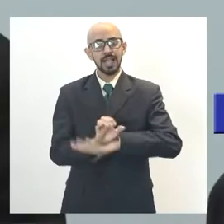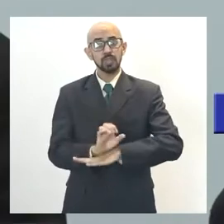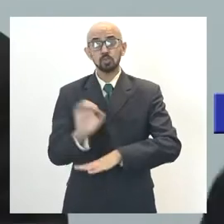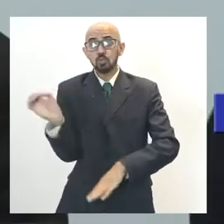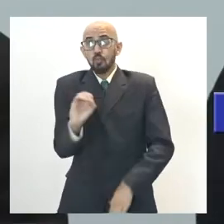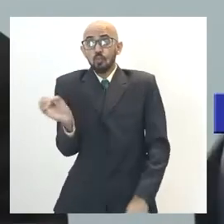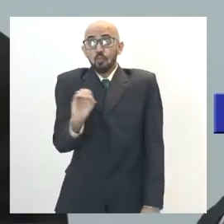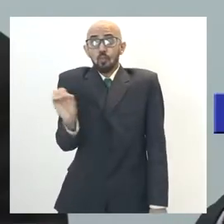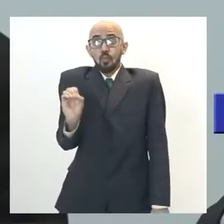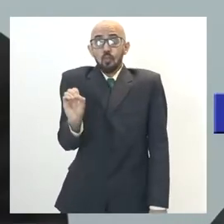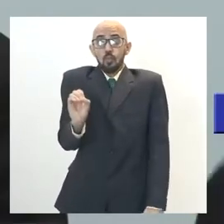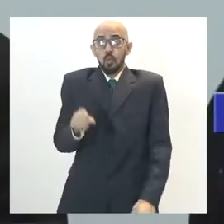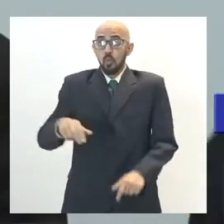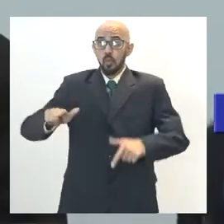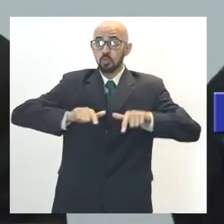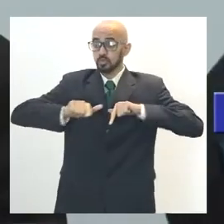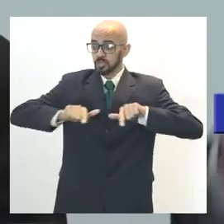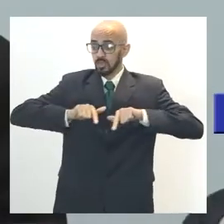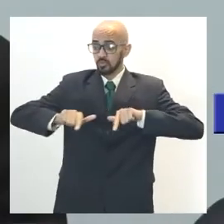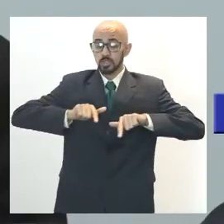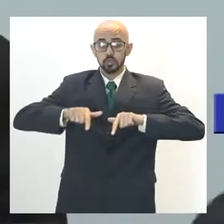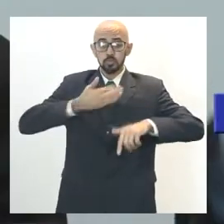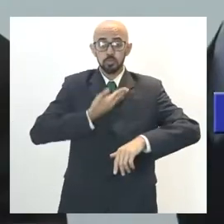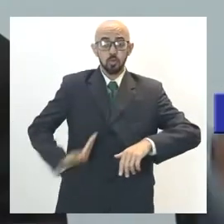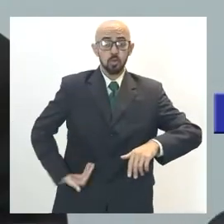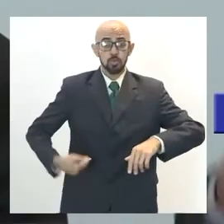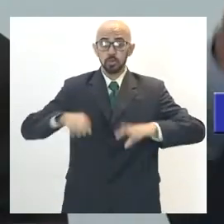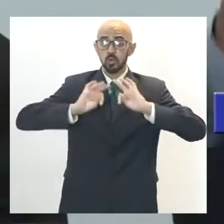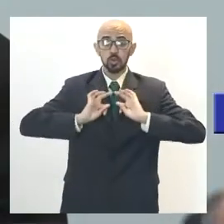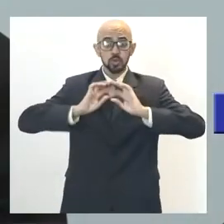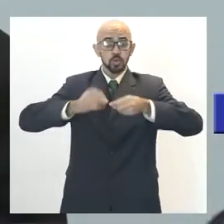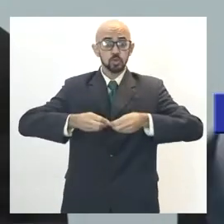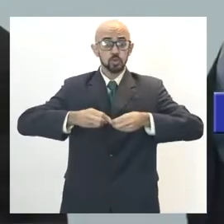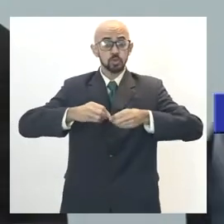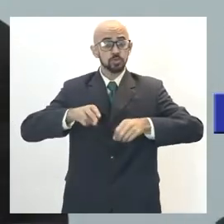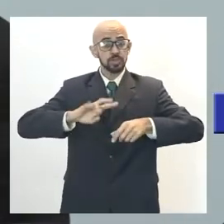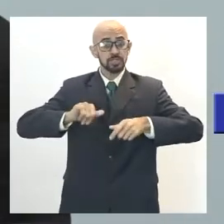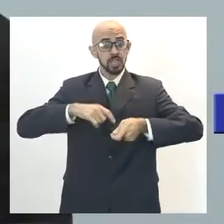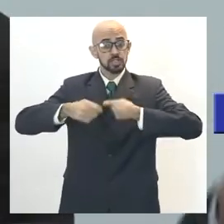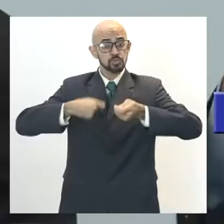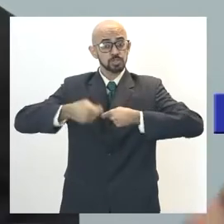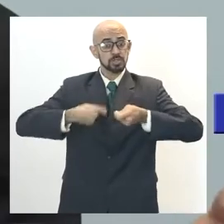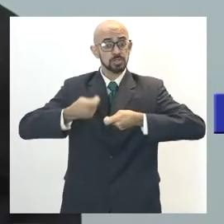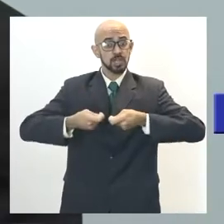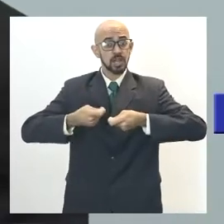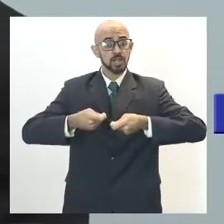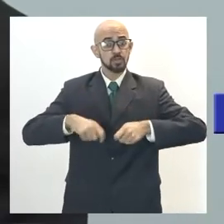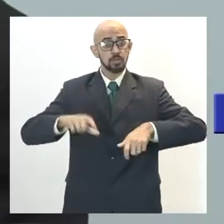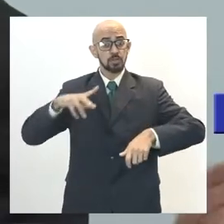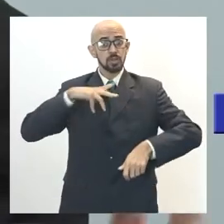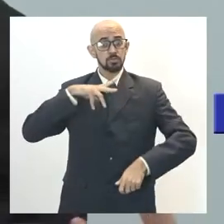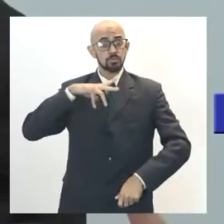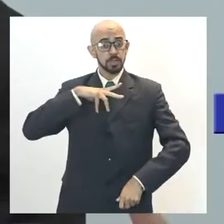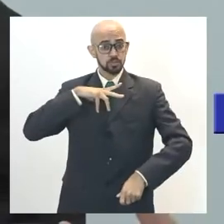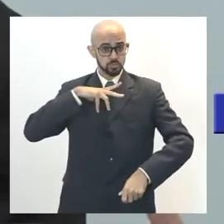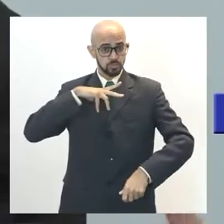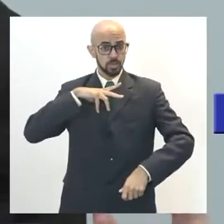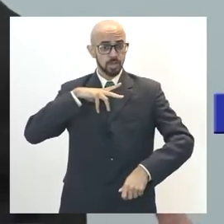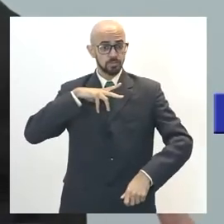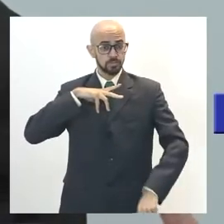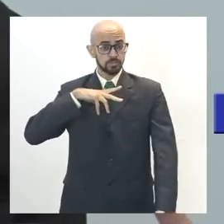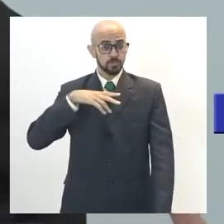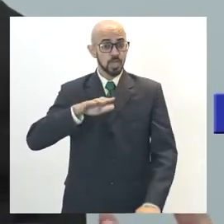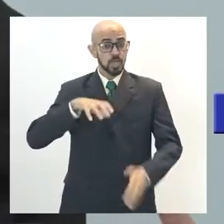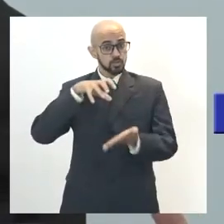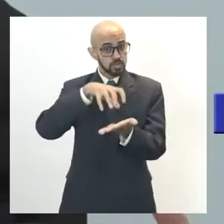trabalhistas a prestação de serviço passaria a ser todas elas mediadas dirigidas administradas pelo setor privado lembrando e aí